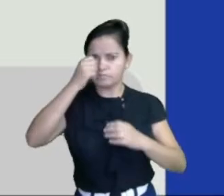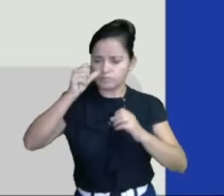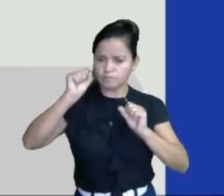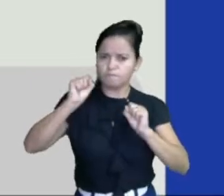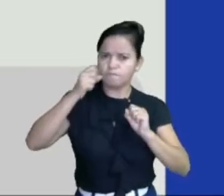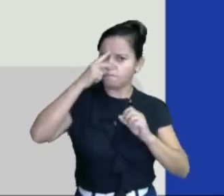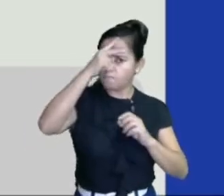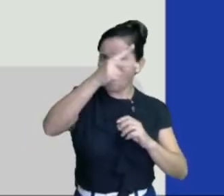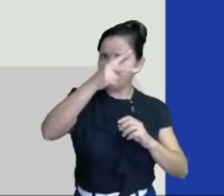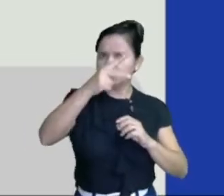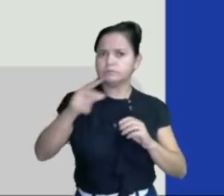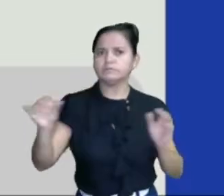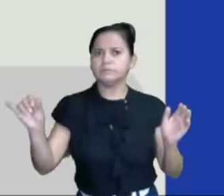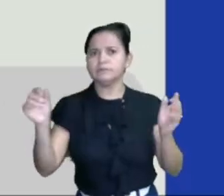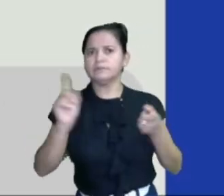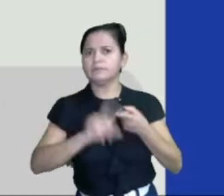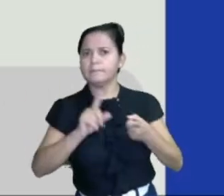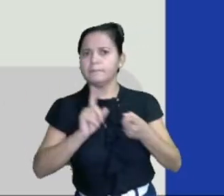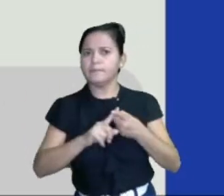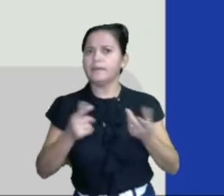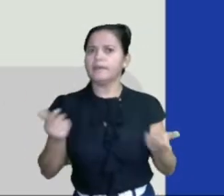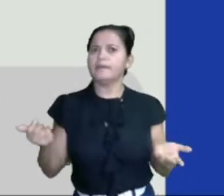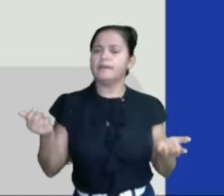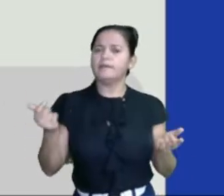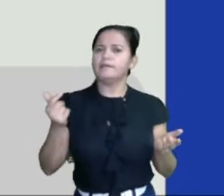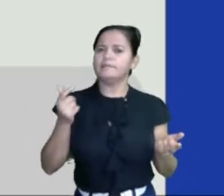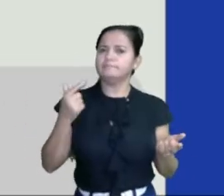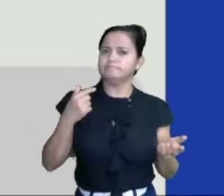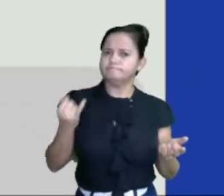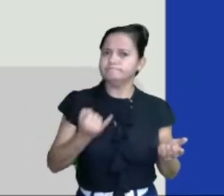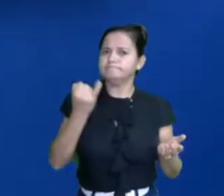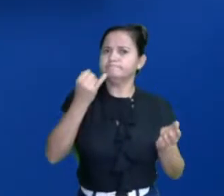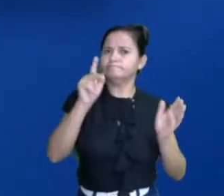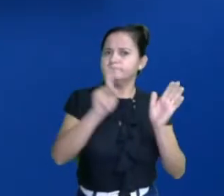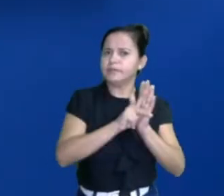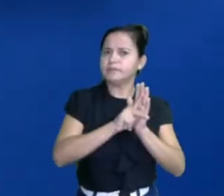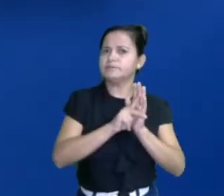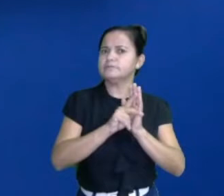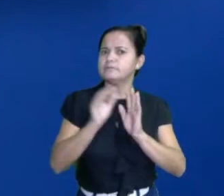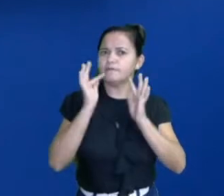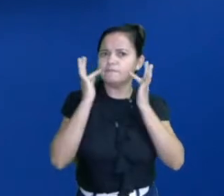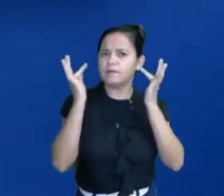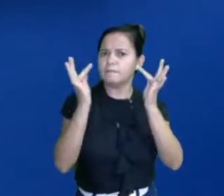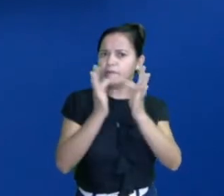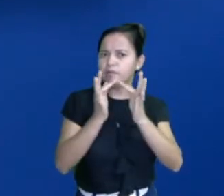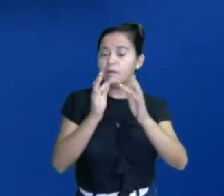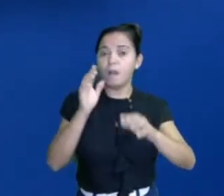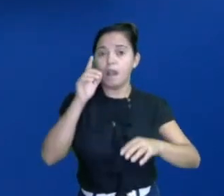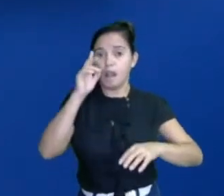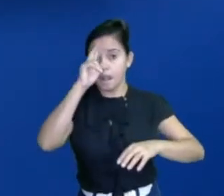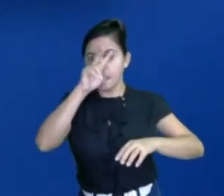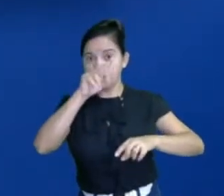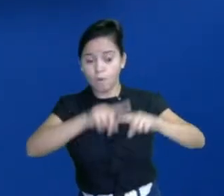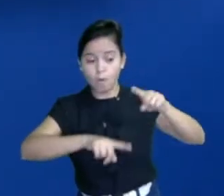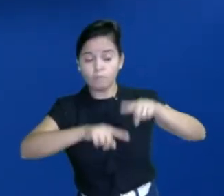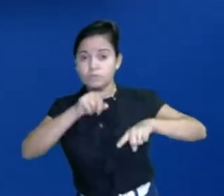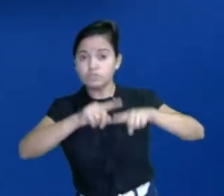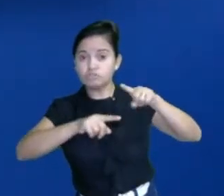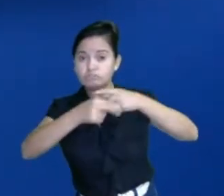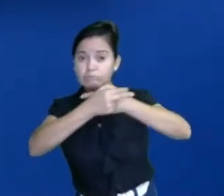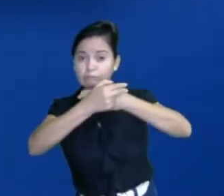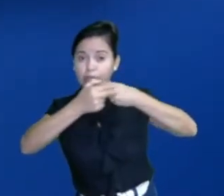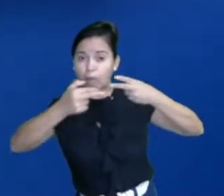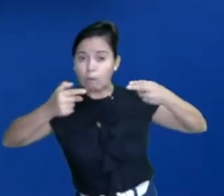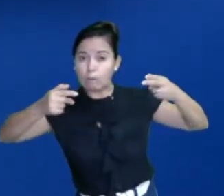da família, unida por sua história. Então, aquele objeto muito antigo, ou aquele